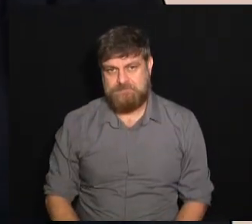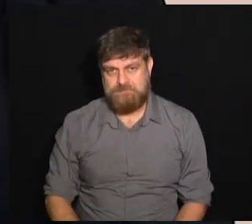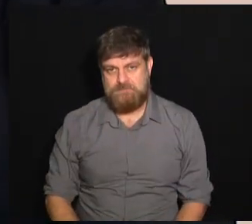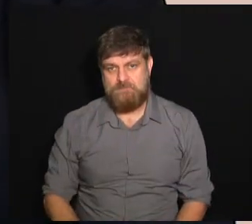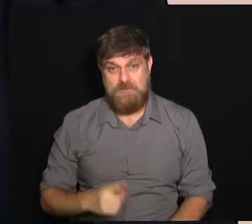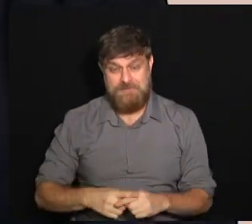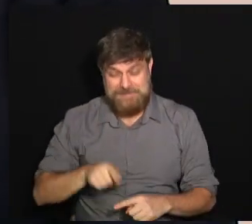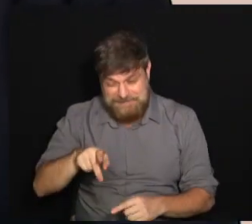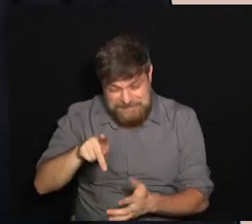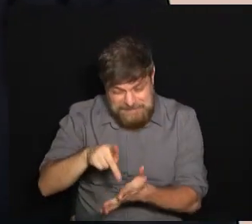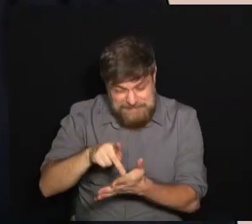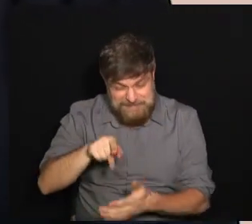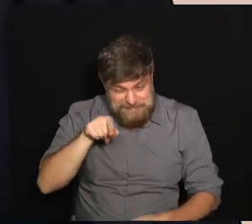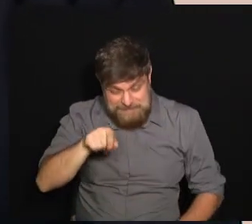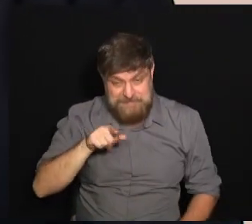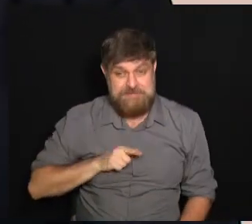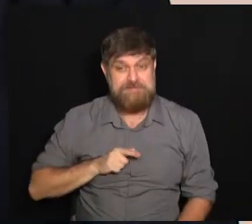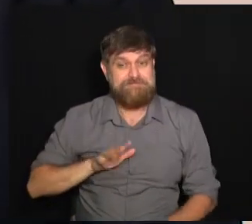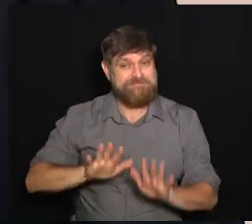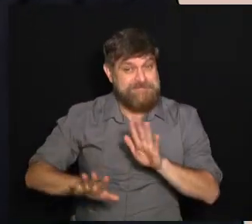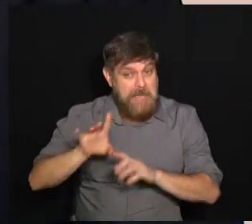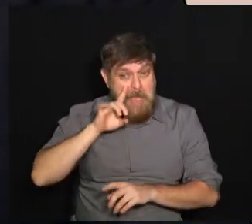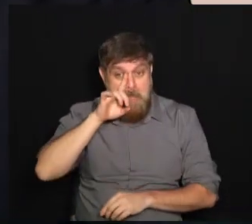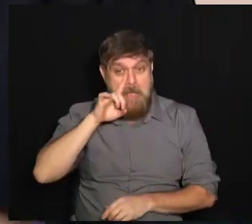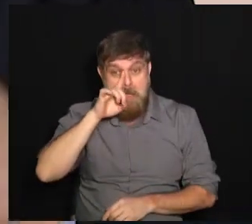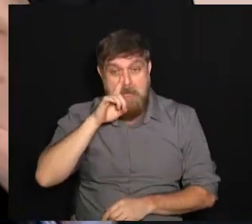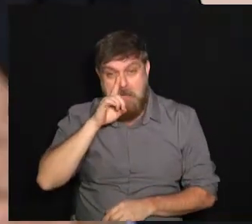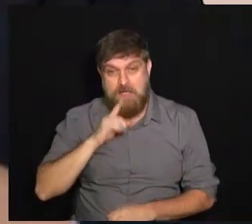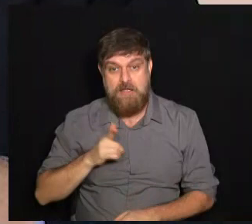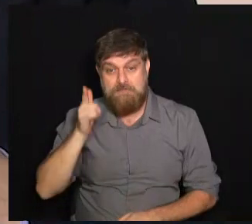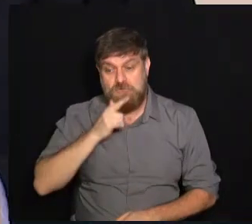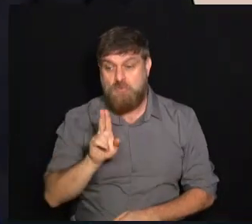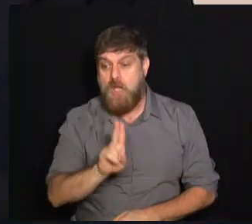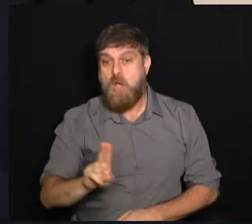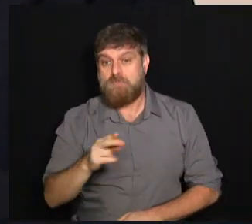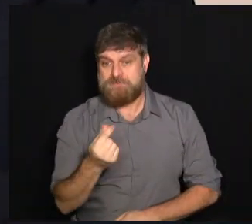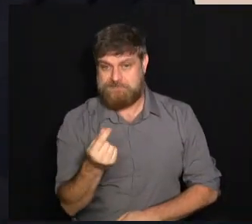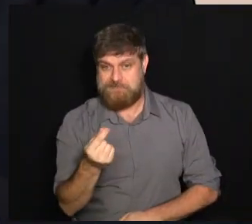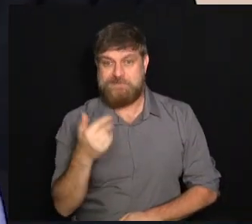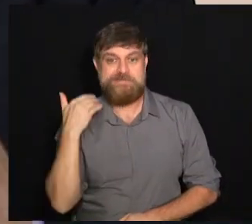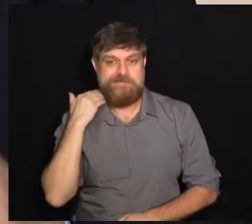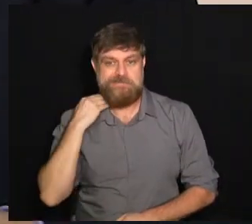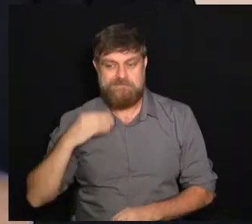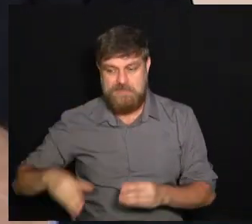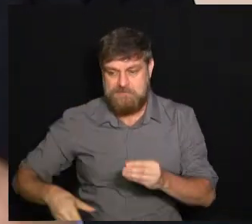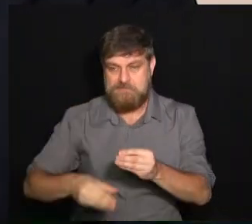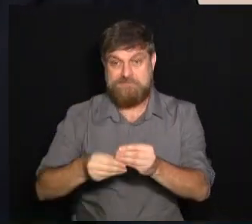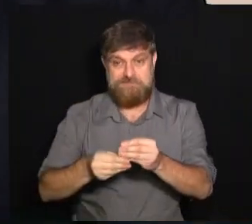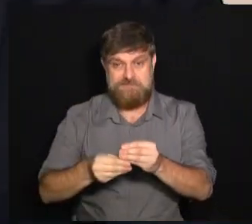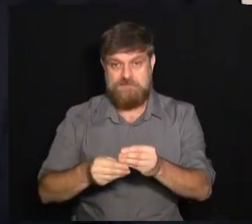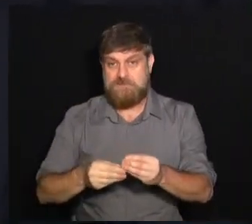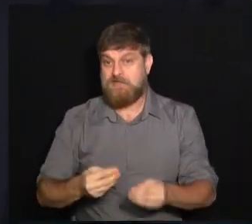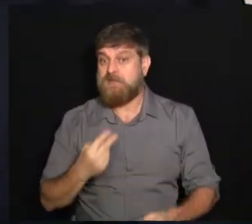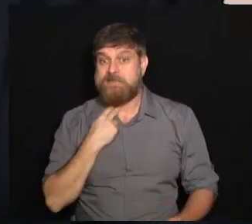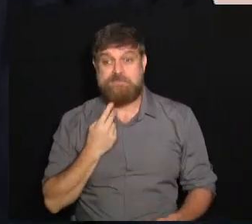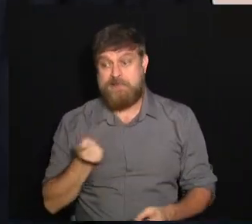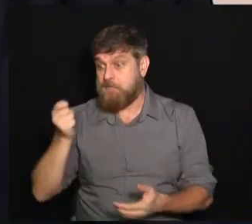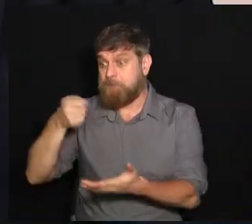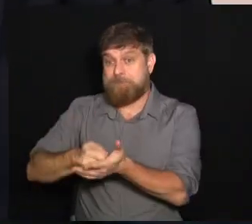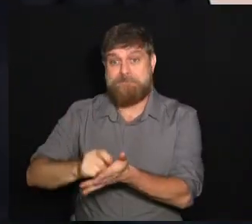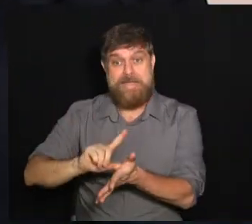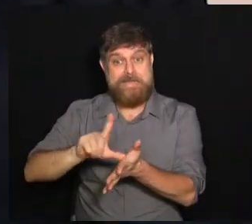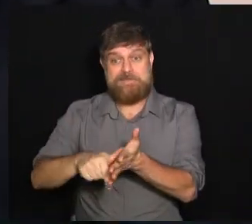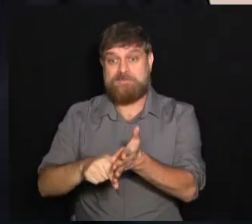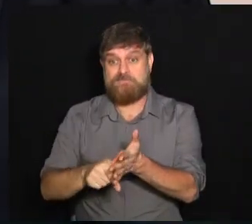porque realmente assim é uma situação perigosíssima. Você pode entrar numa situação financeira irreversível,